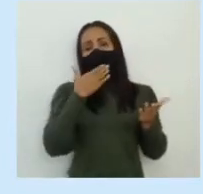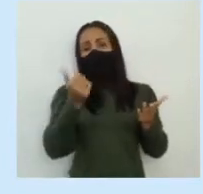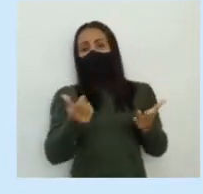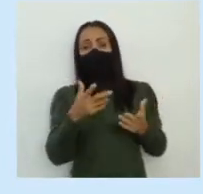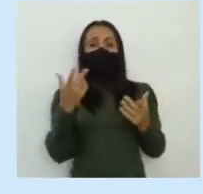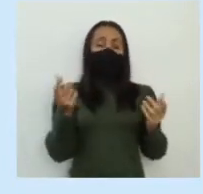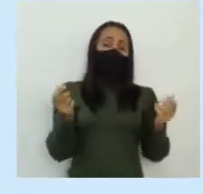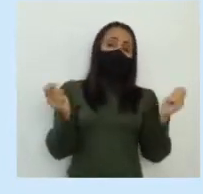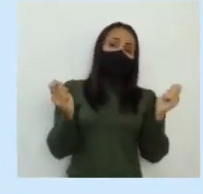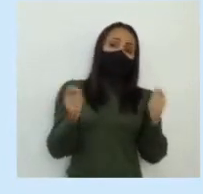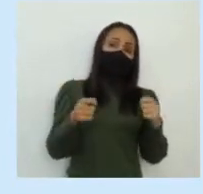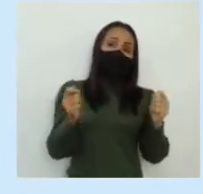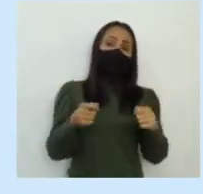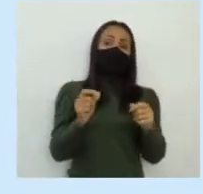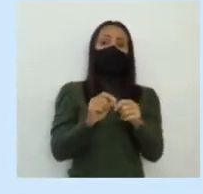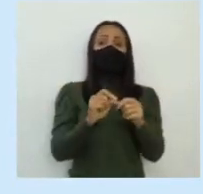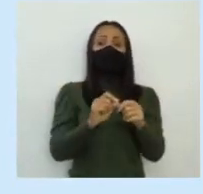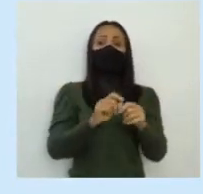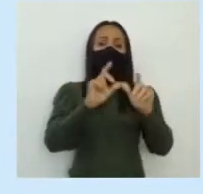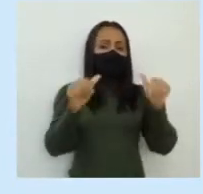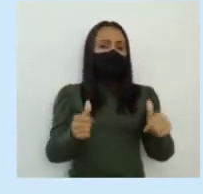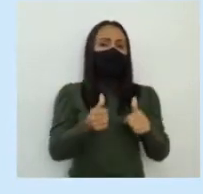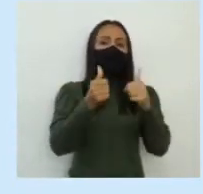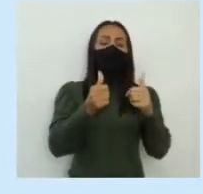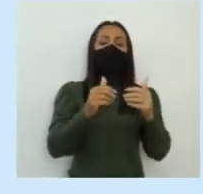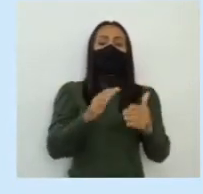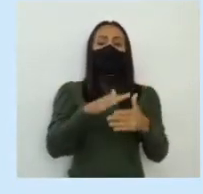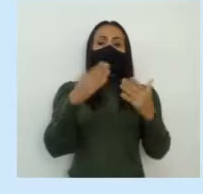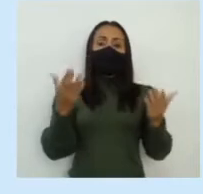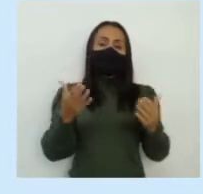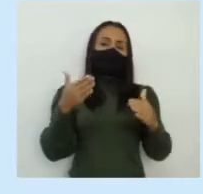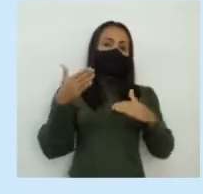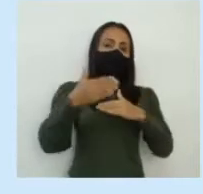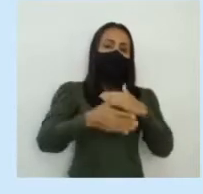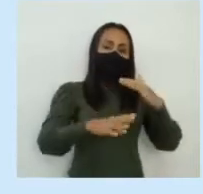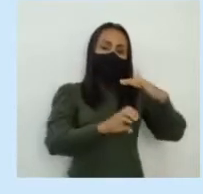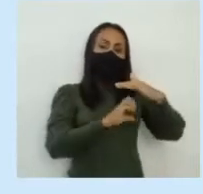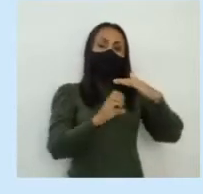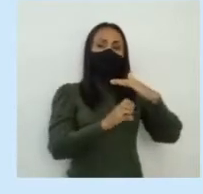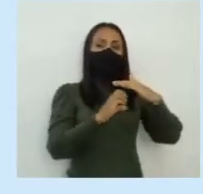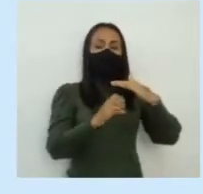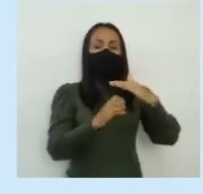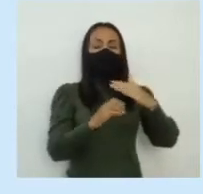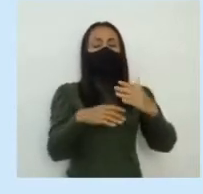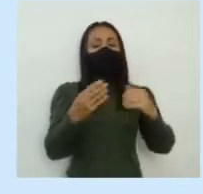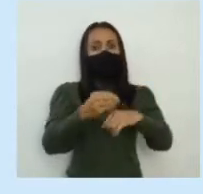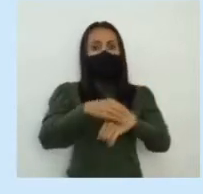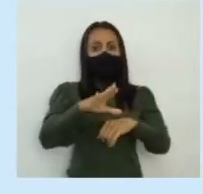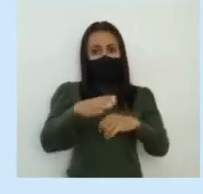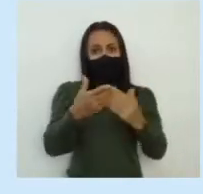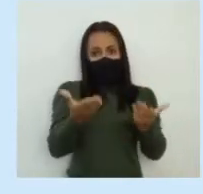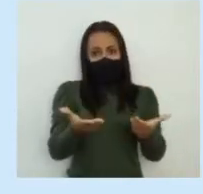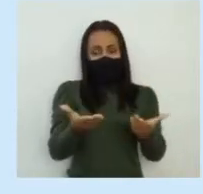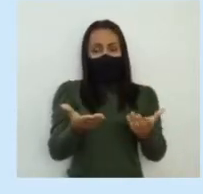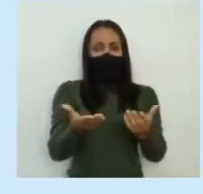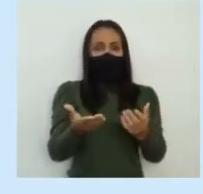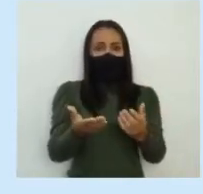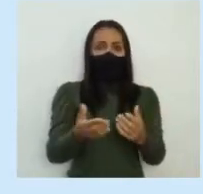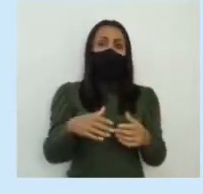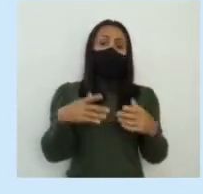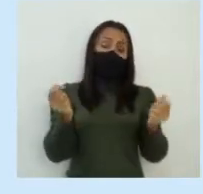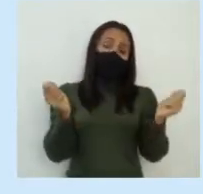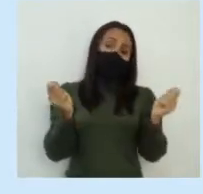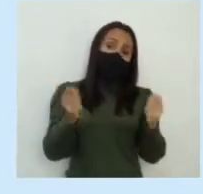fazer para melhorar. Então é um momento, chegou numa empresa, fica até a dica, é novato? faça o